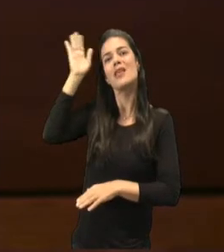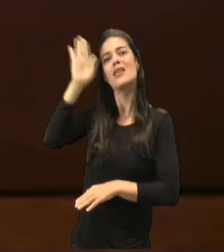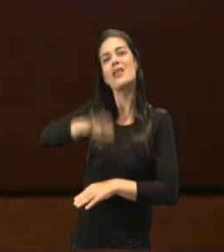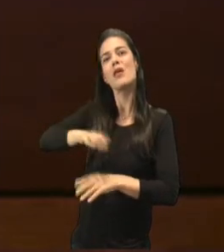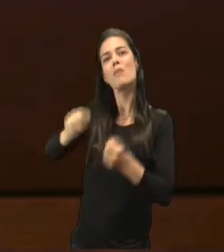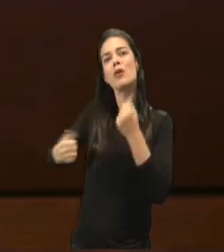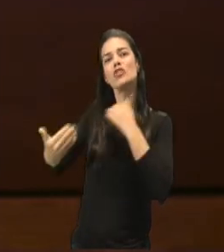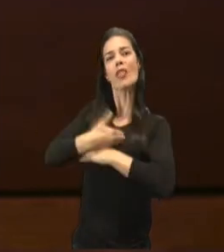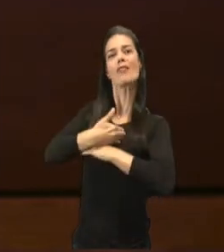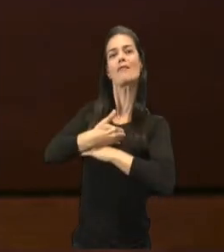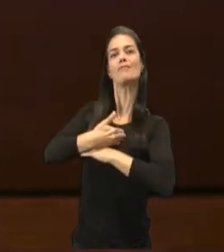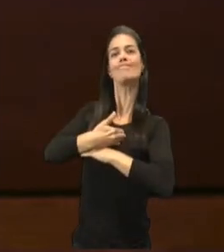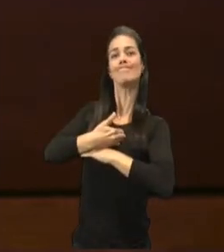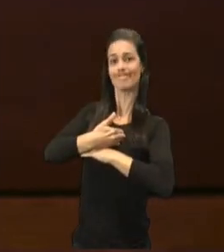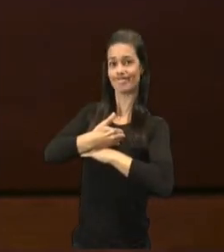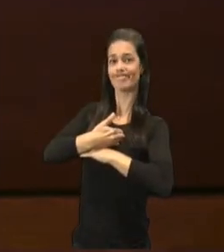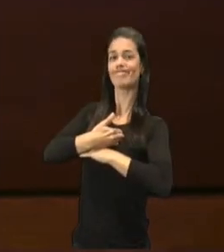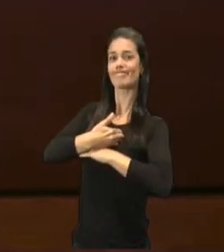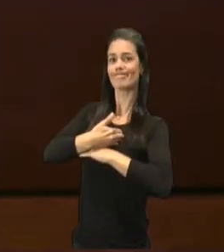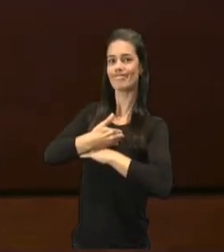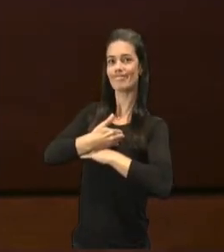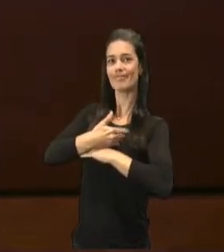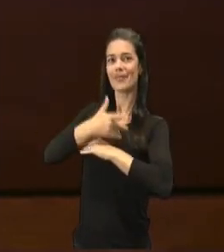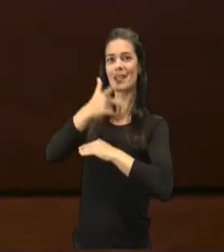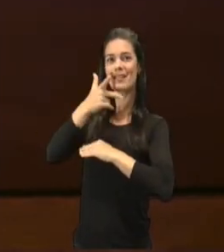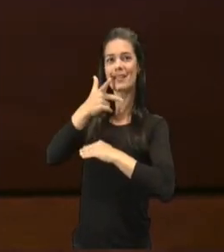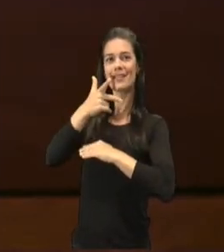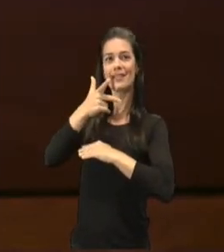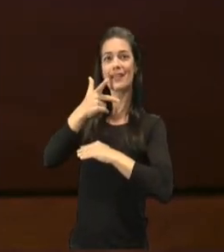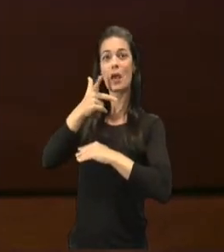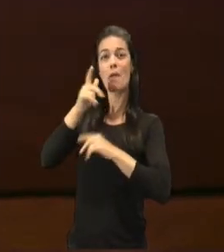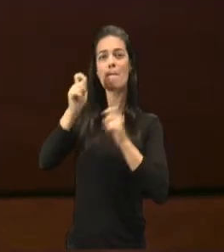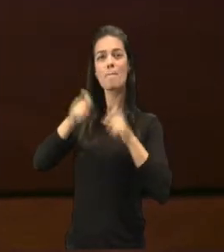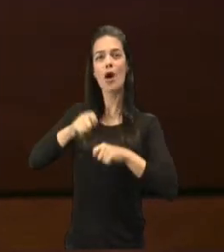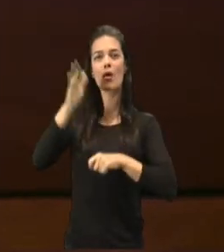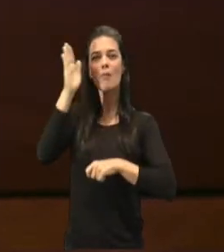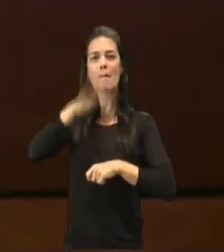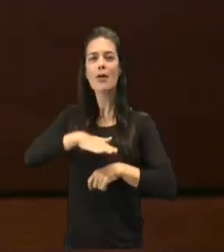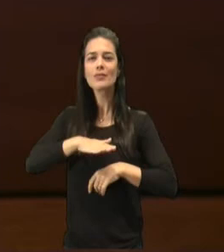vem sorrateiramente, gradativamente, como Sansão,